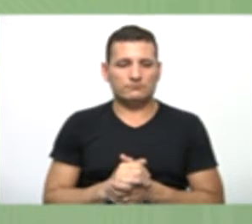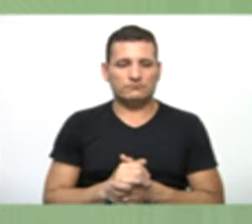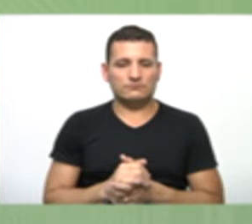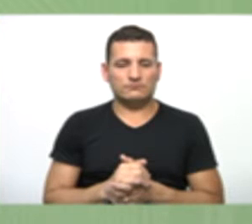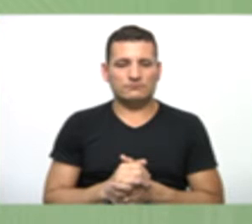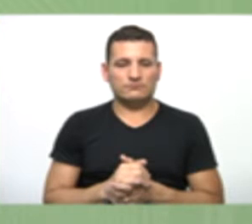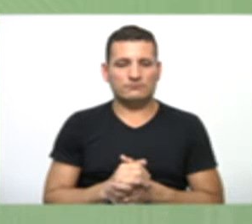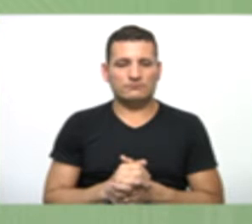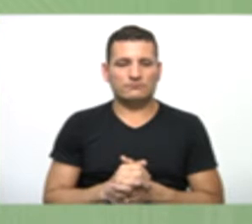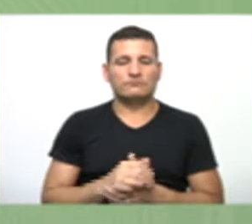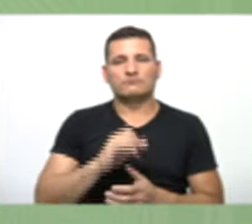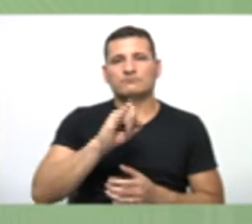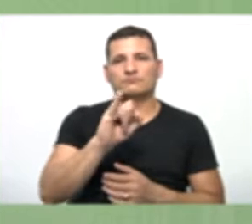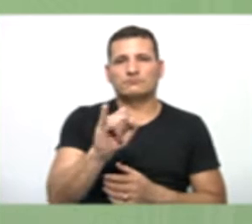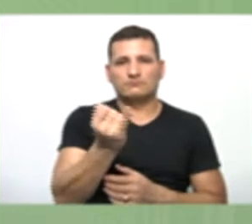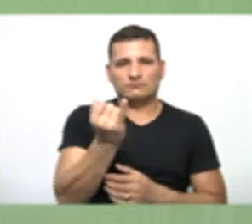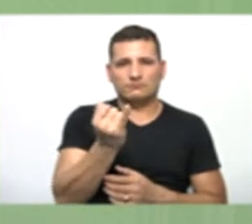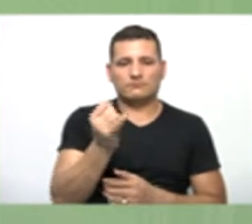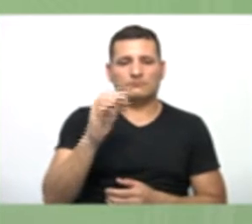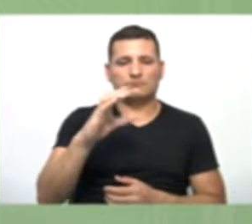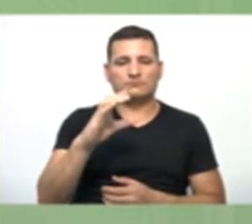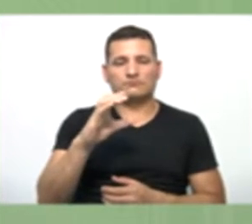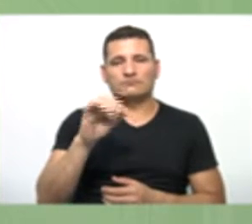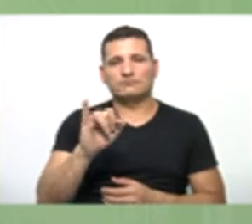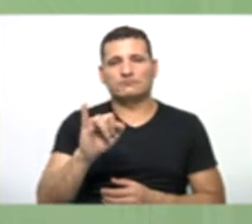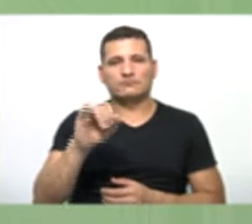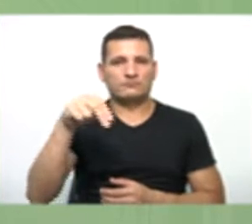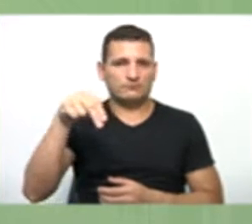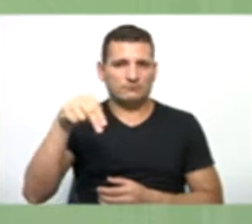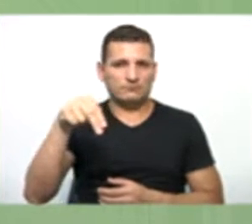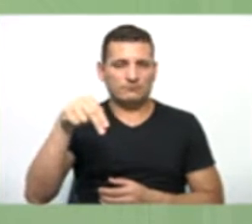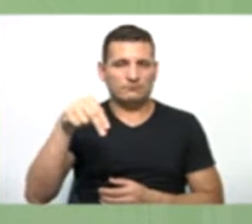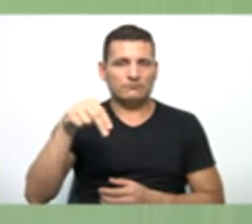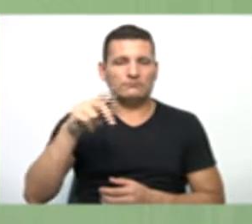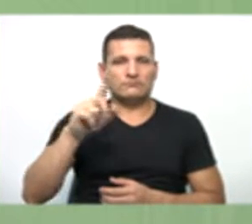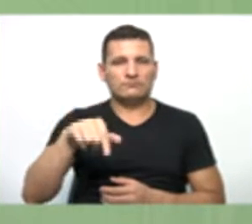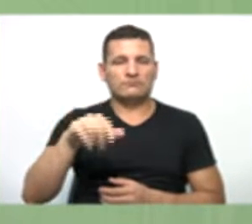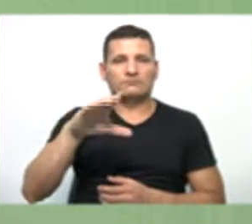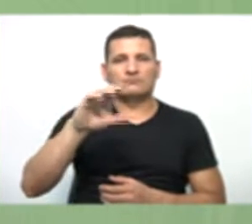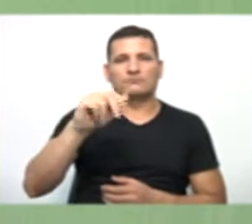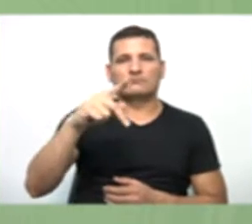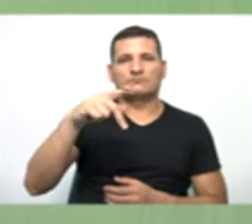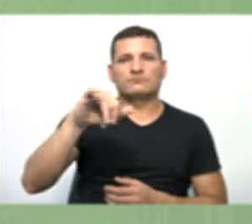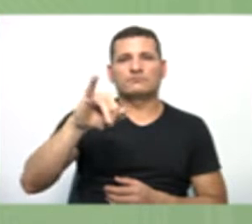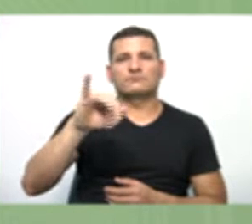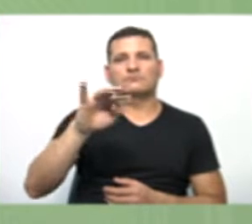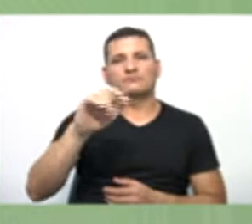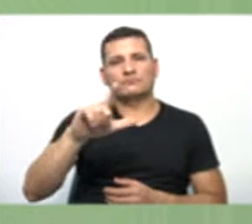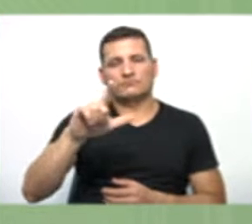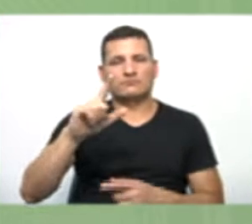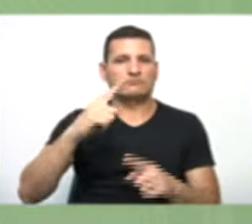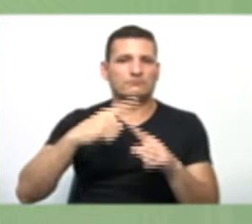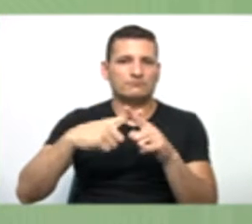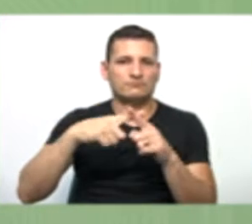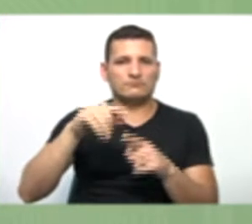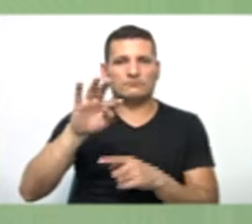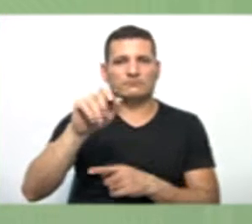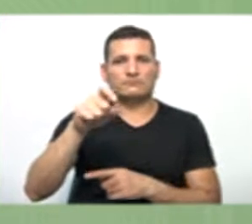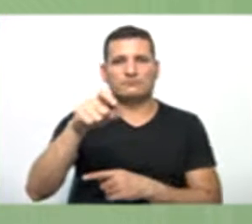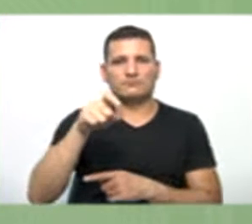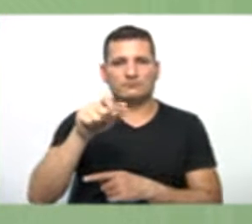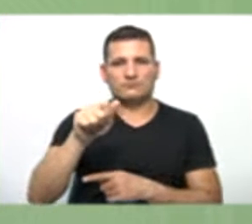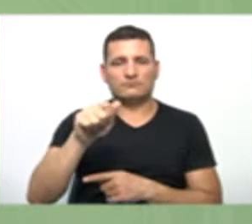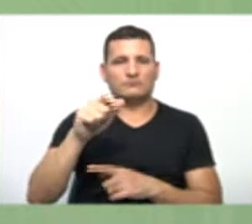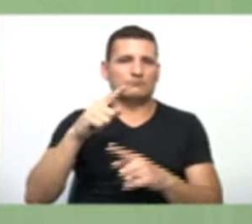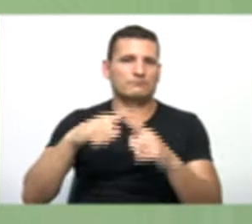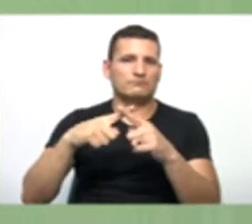é esse JCIN, JCIN, que é capital vezes taxa vezes